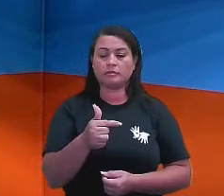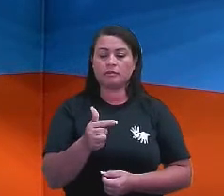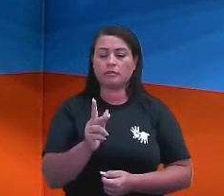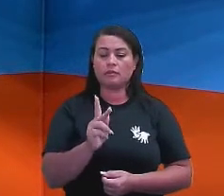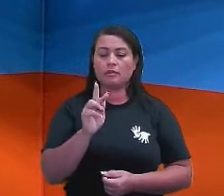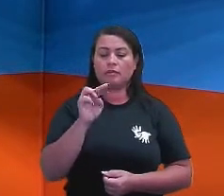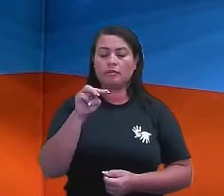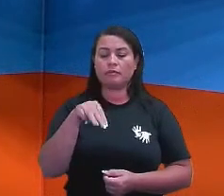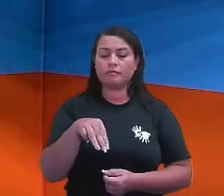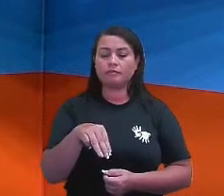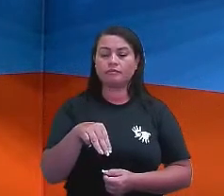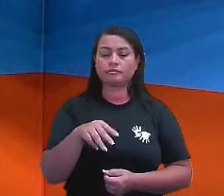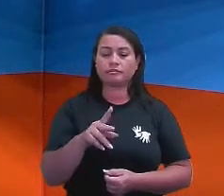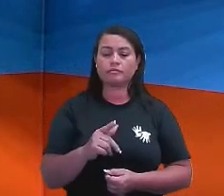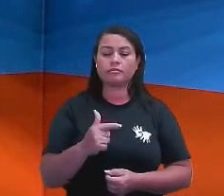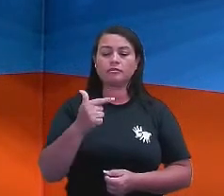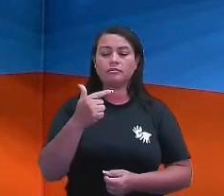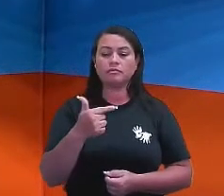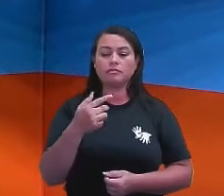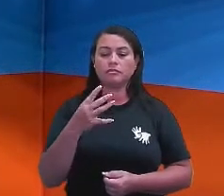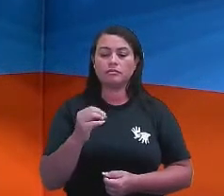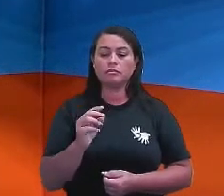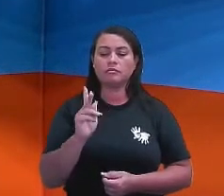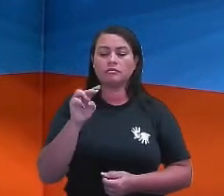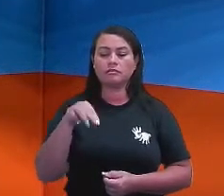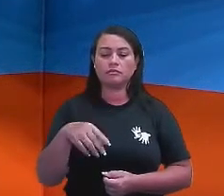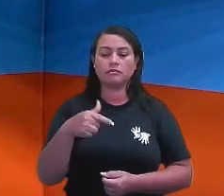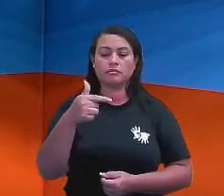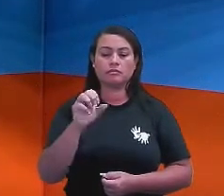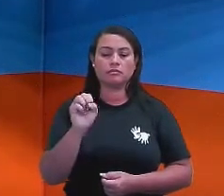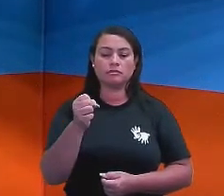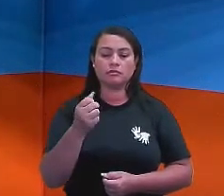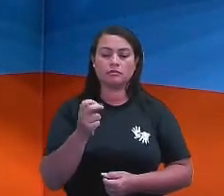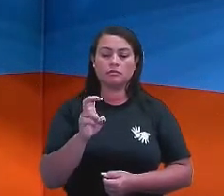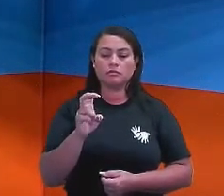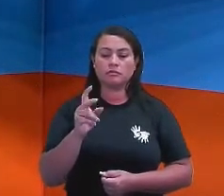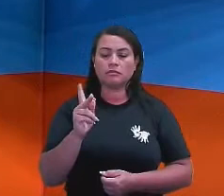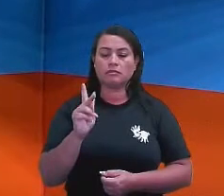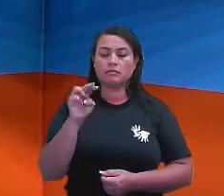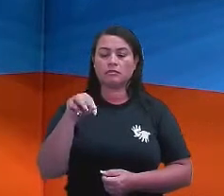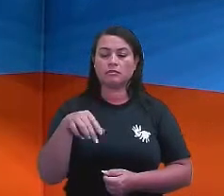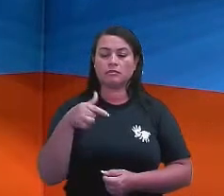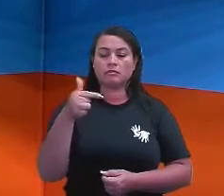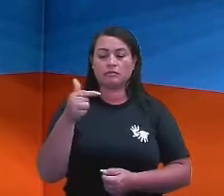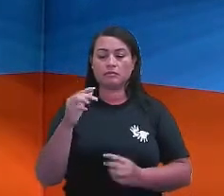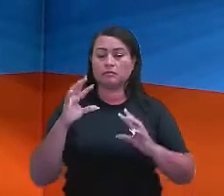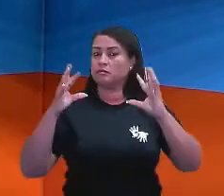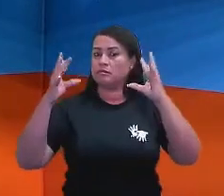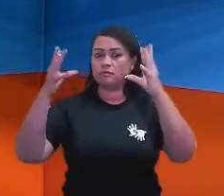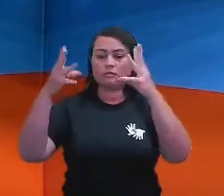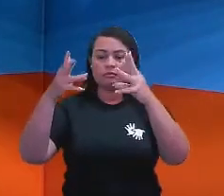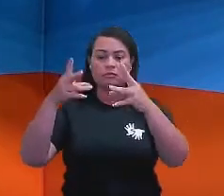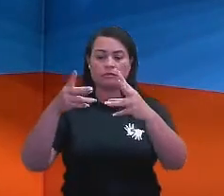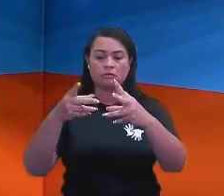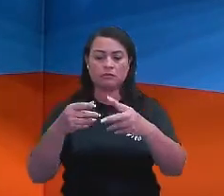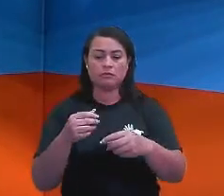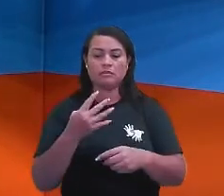km², 240 km², 85 km², eu chego, tudo isso aqui,